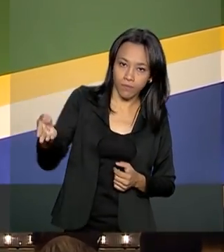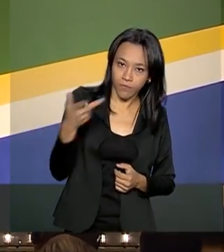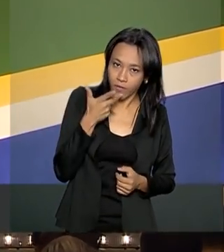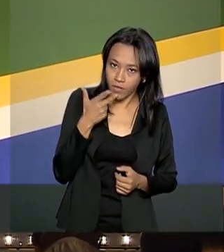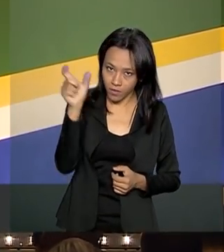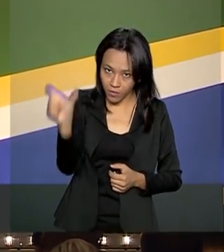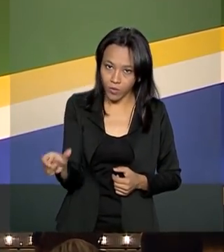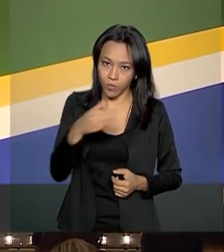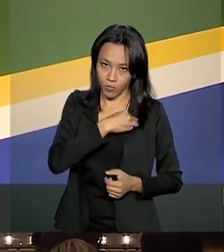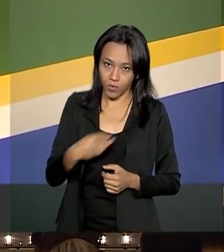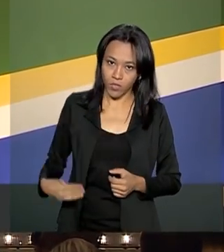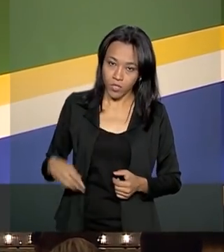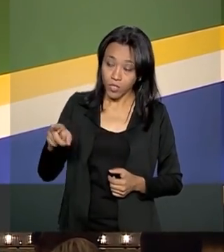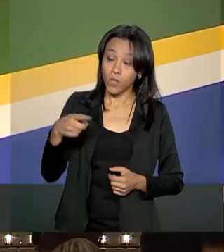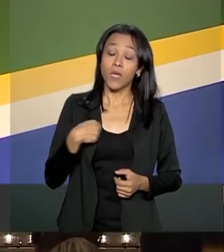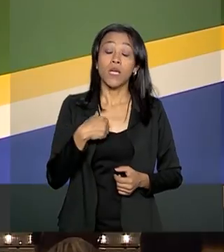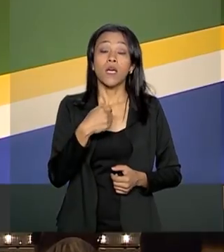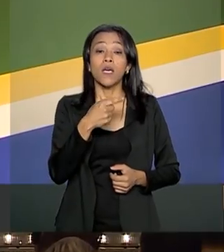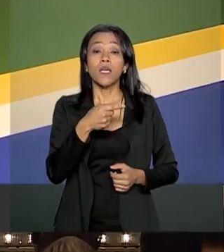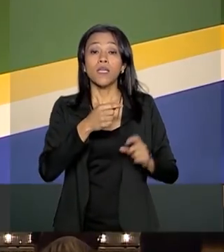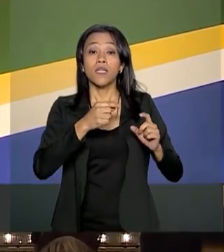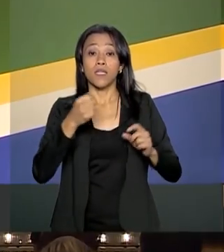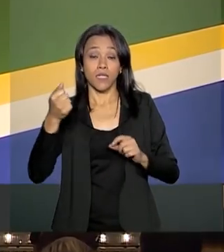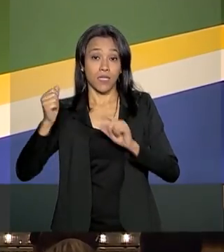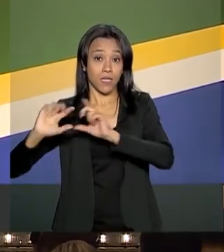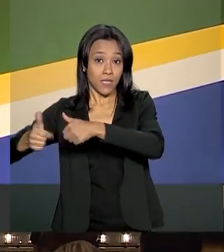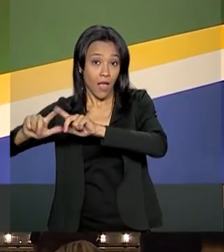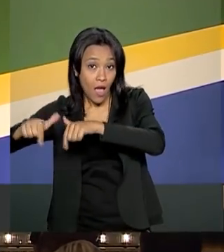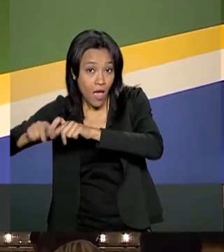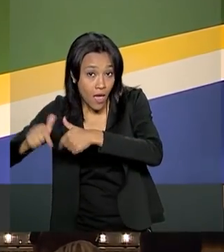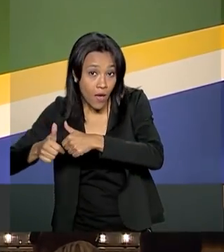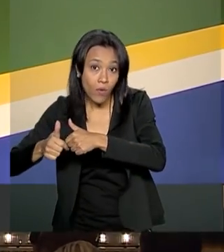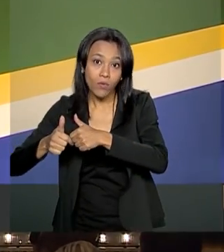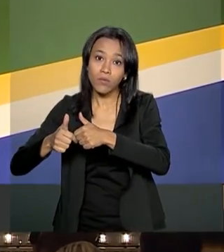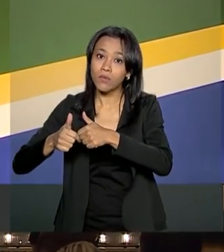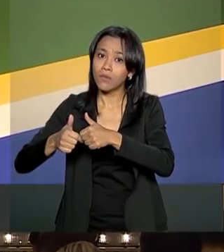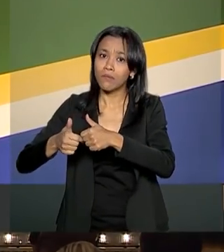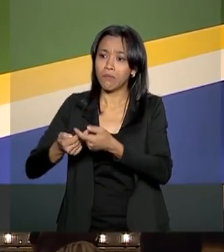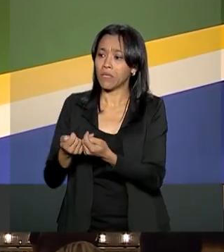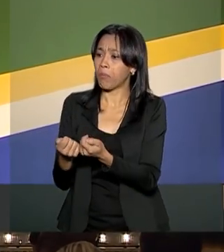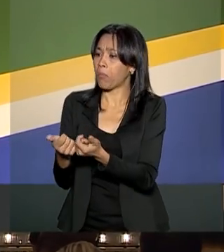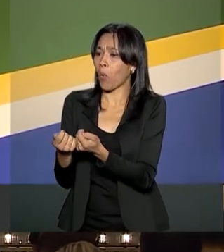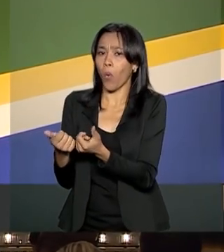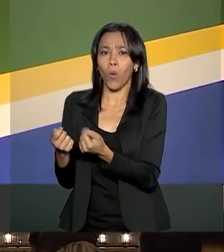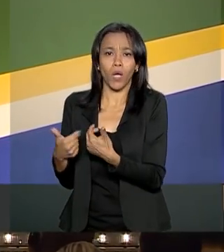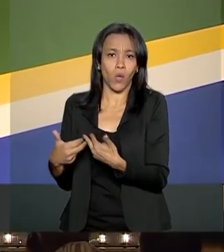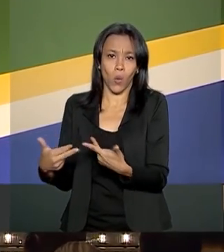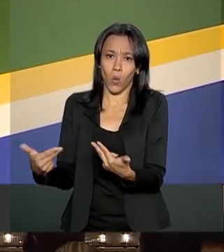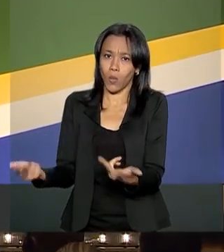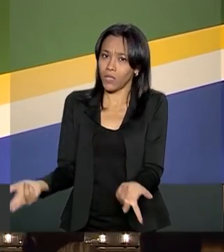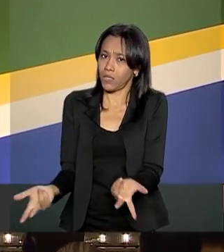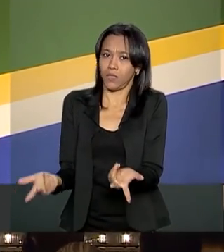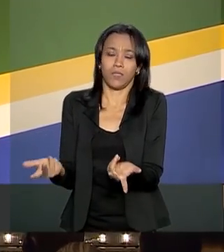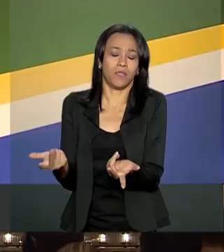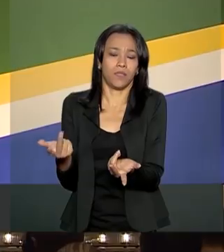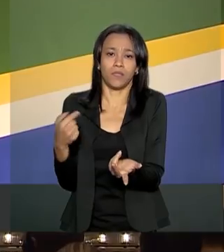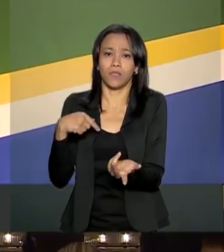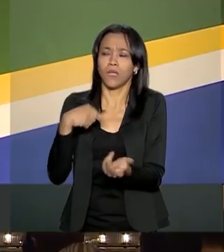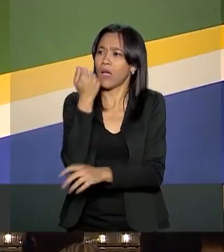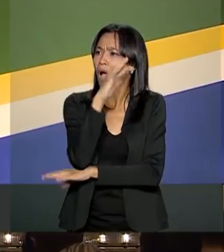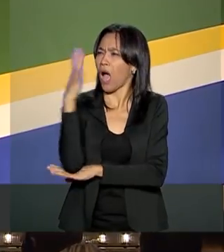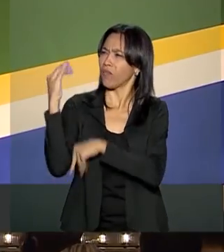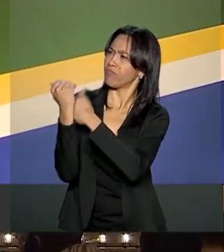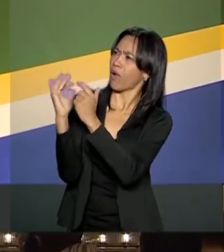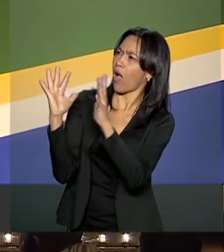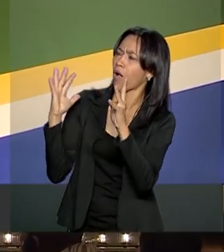Israel, perto do Brasil, em recursos naturais, não tem quase nada. Em áreas agricultáveis também, em